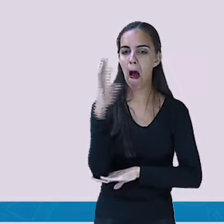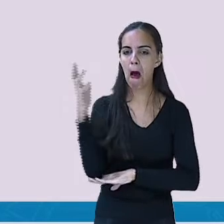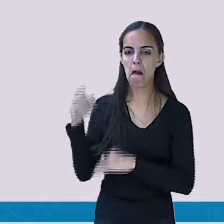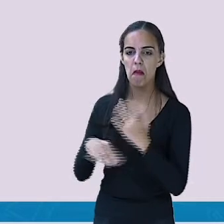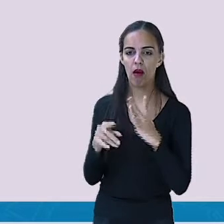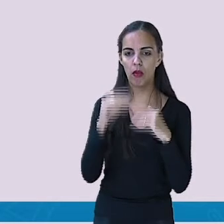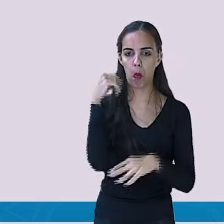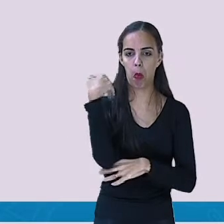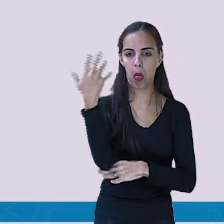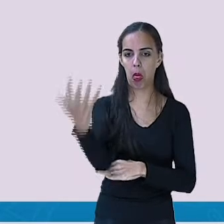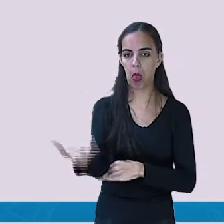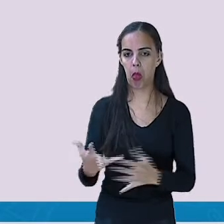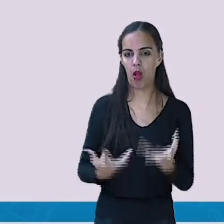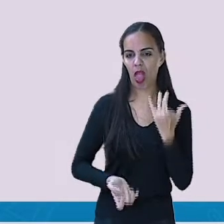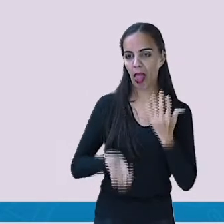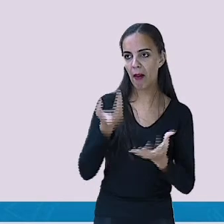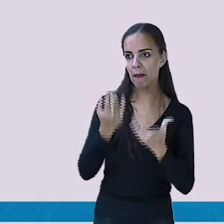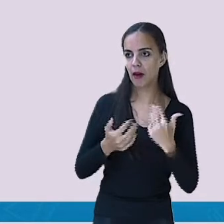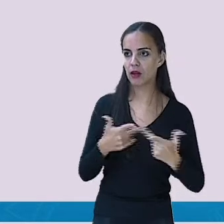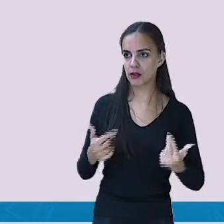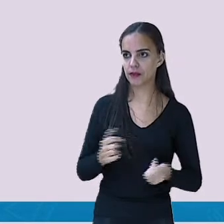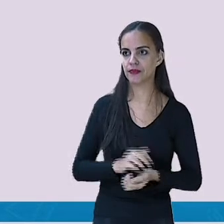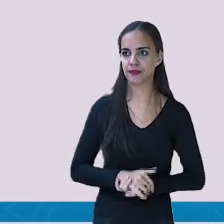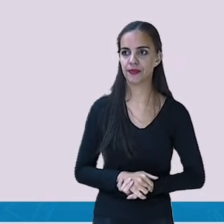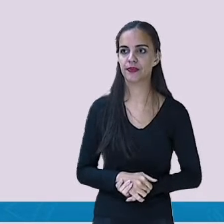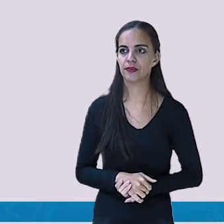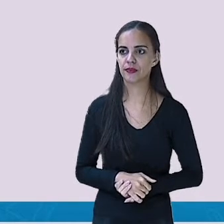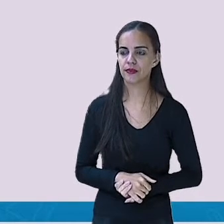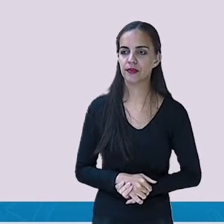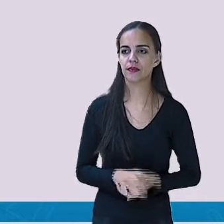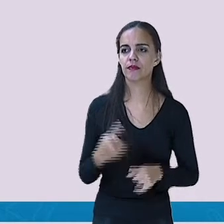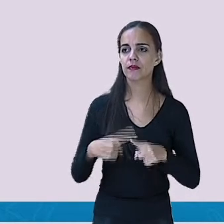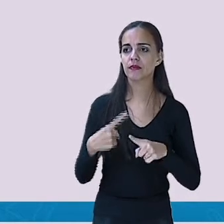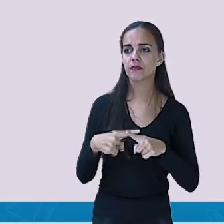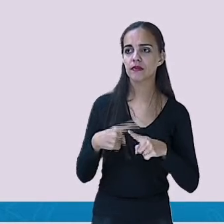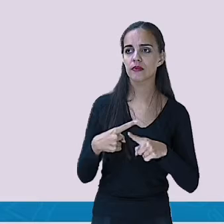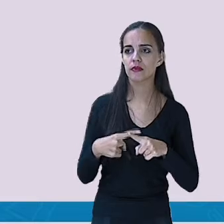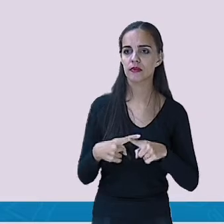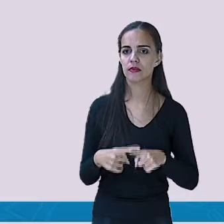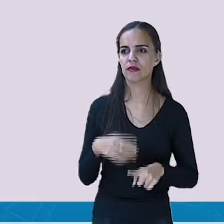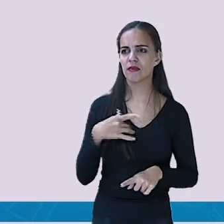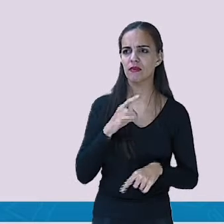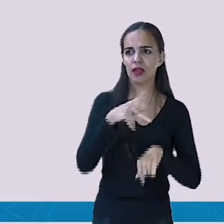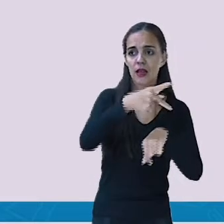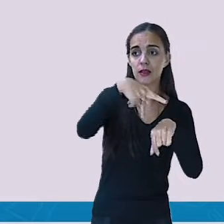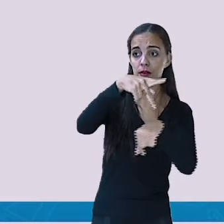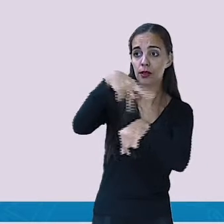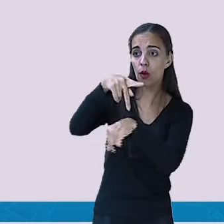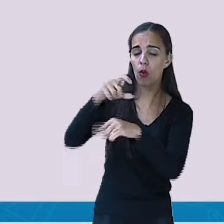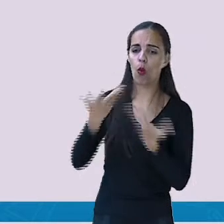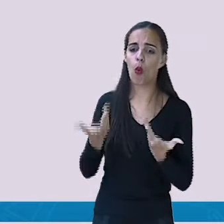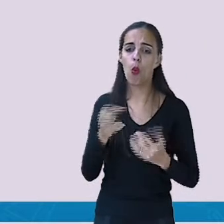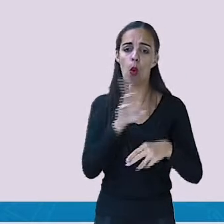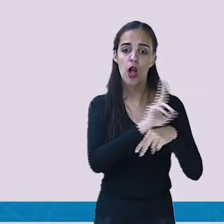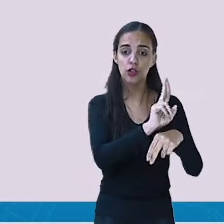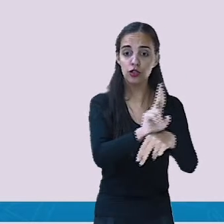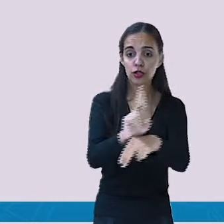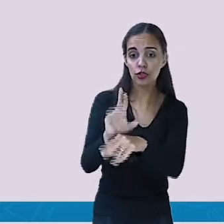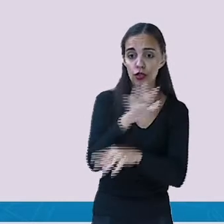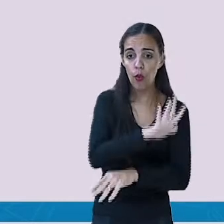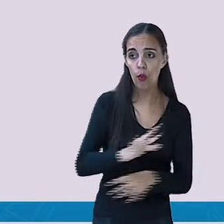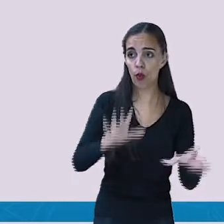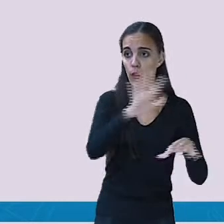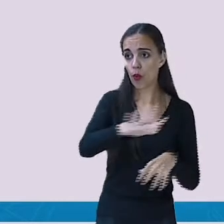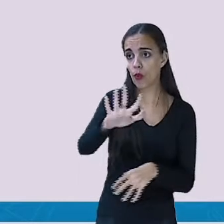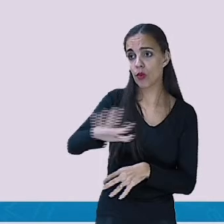lixo, e culturalmente diversas. Porque em cada país, em cada região de um